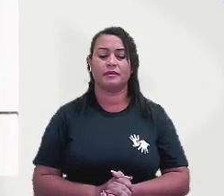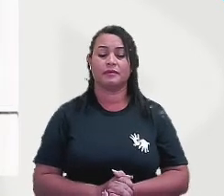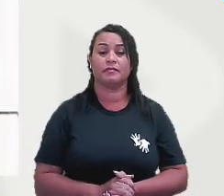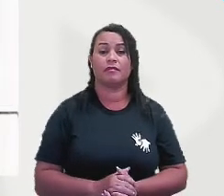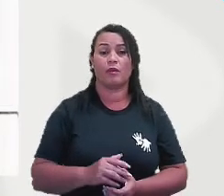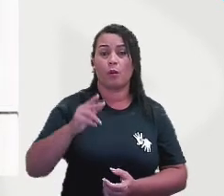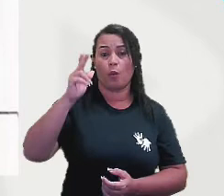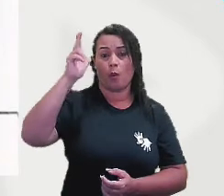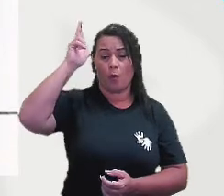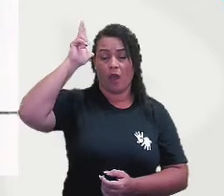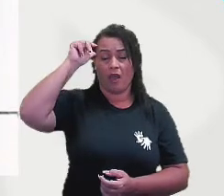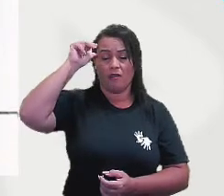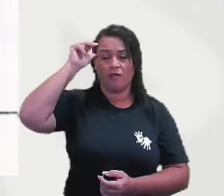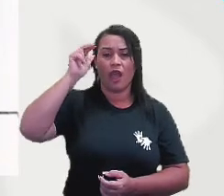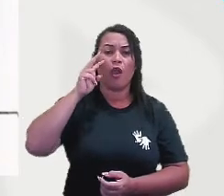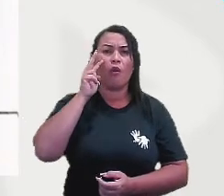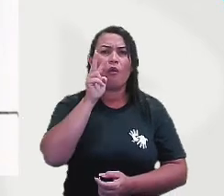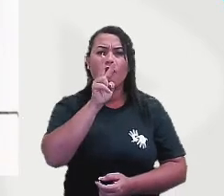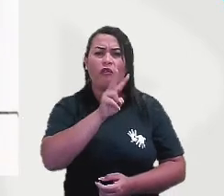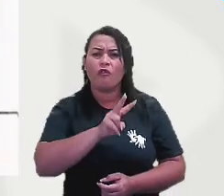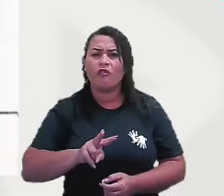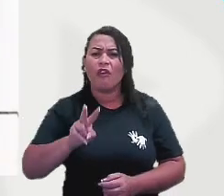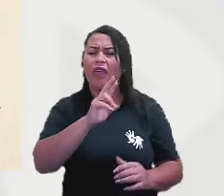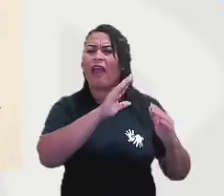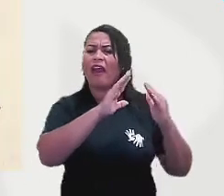O cavalo vê a vila toda.